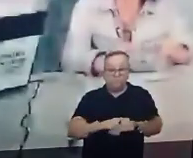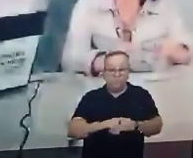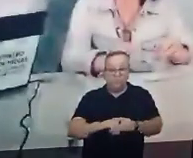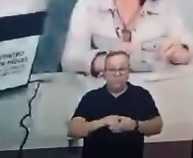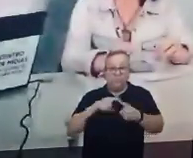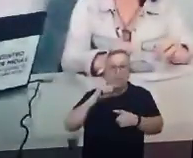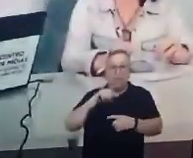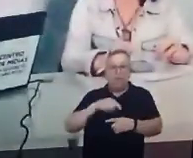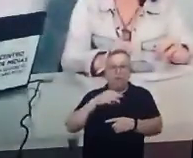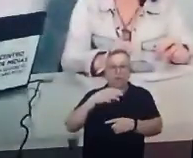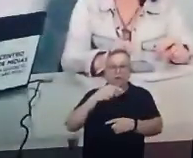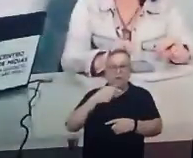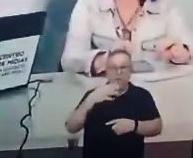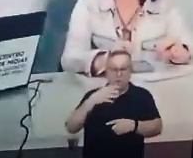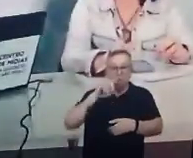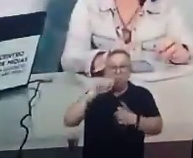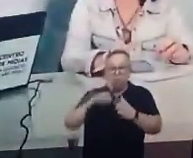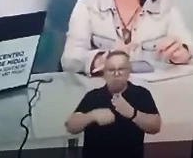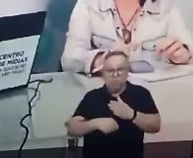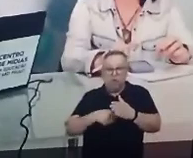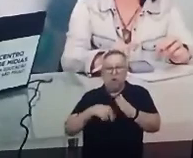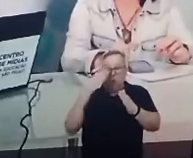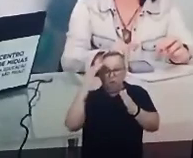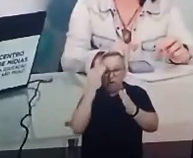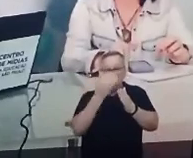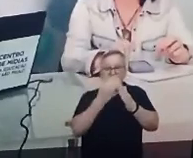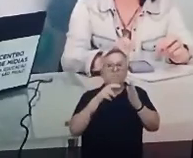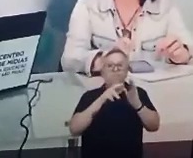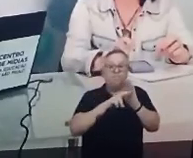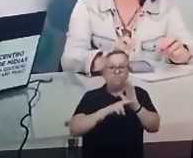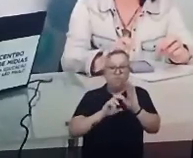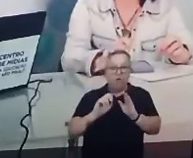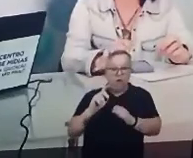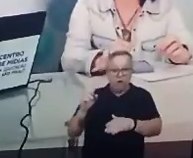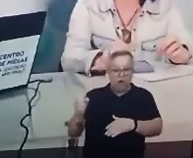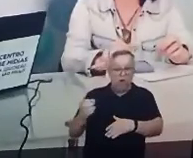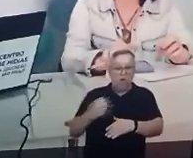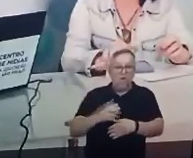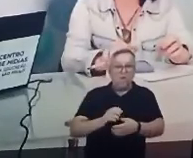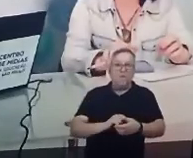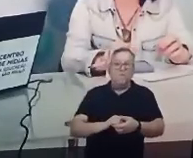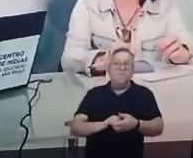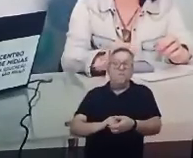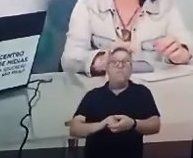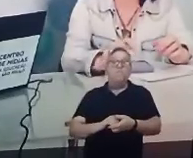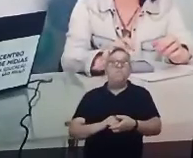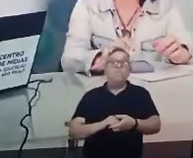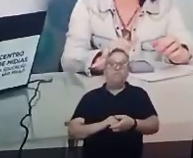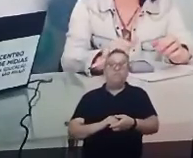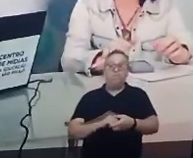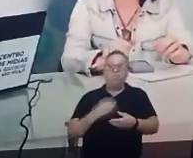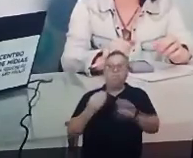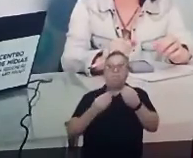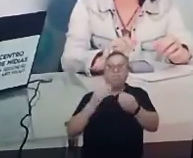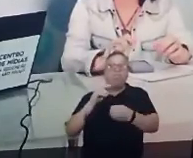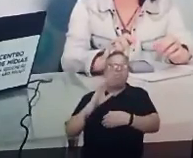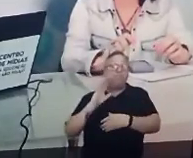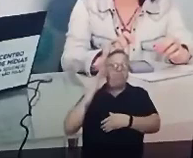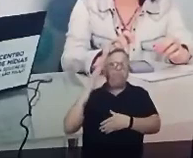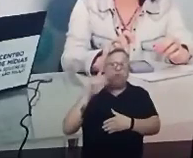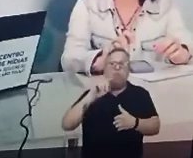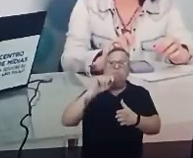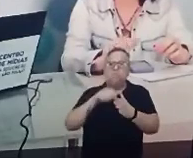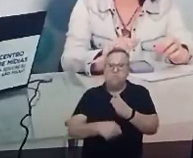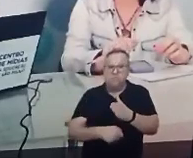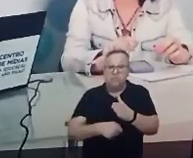pela 1374 se inscreve num outro formato, tá bom? Como que vai acontecer a inscrição dos